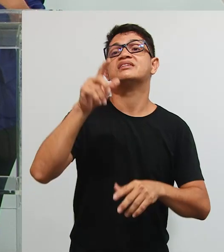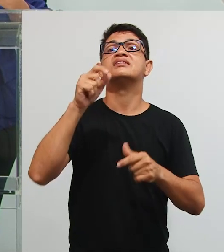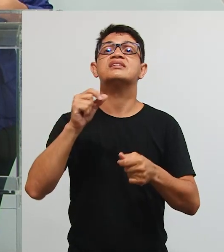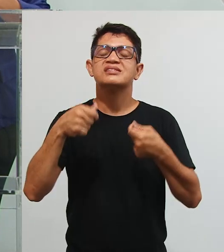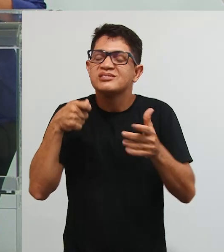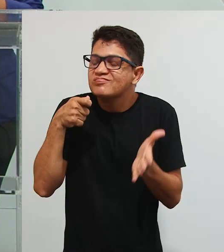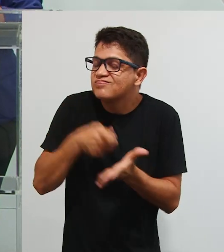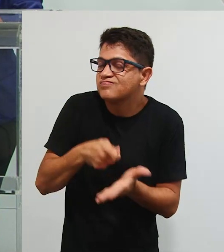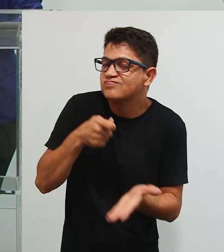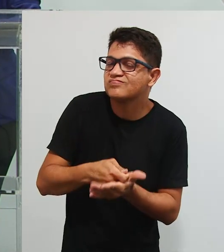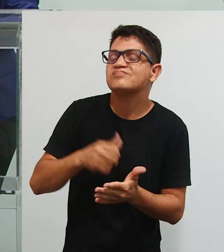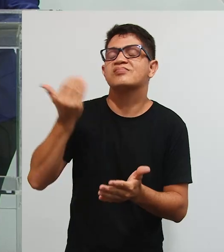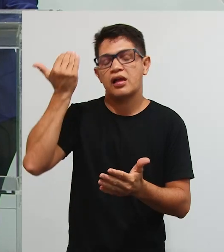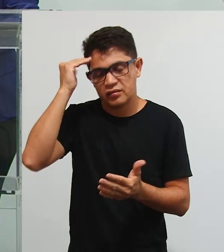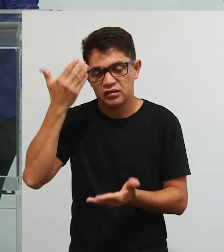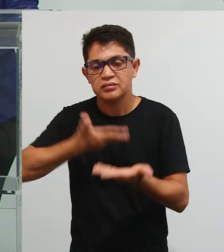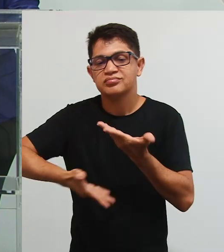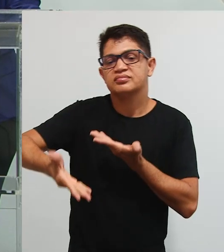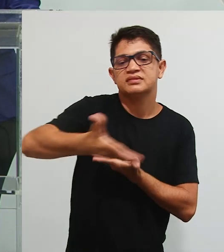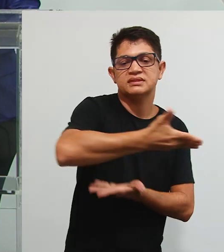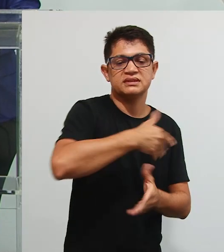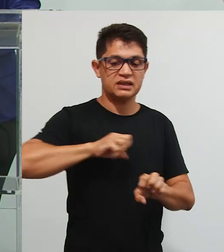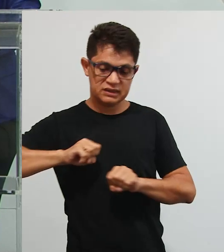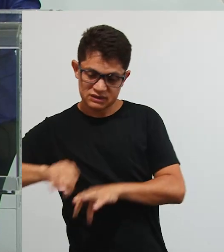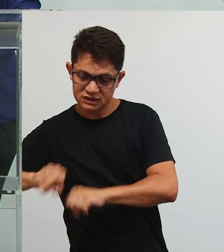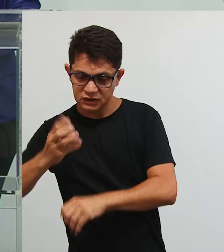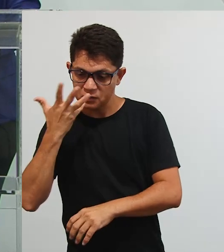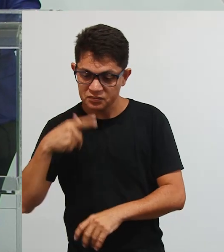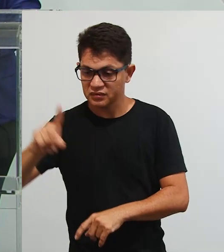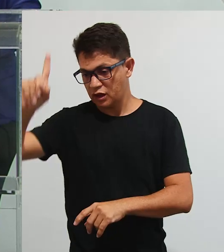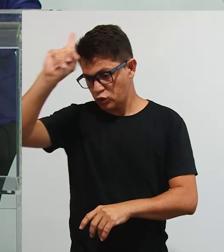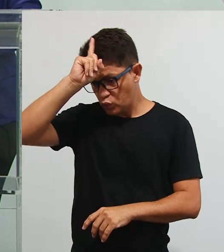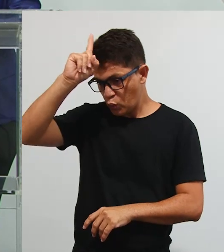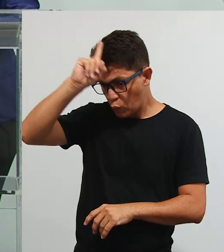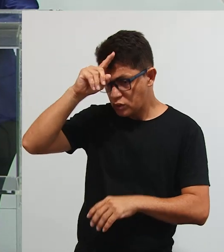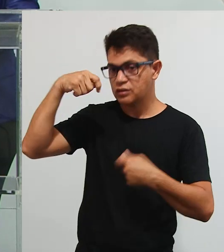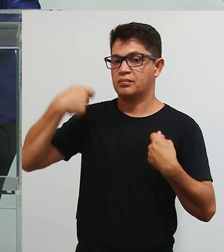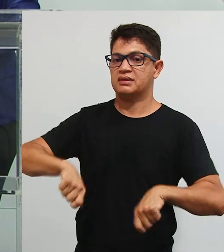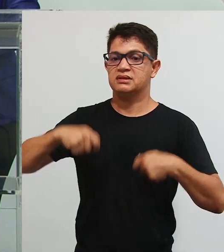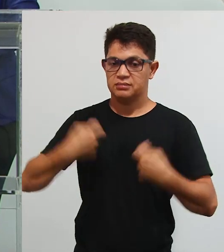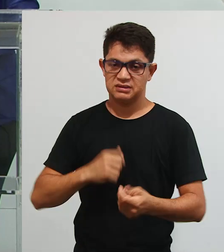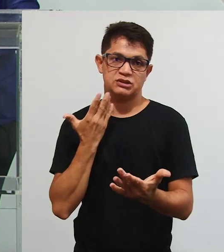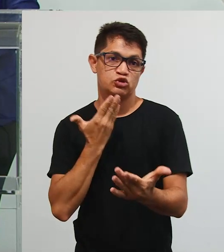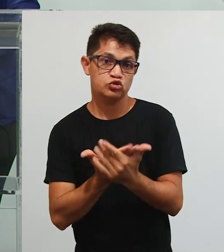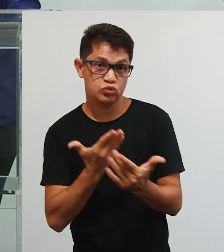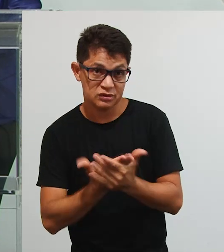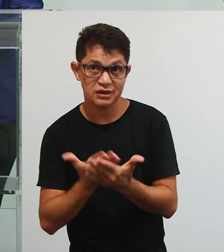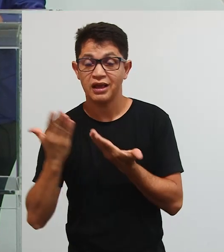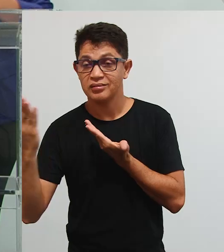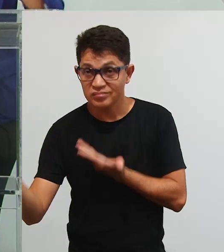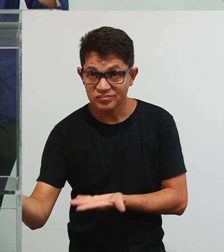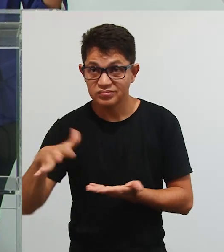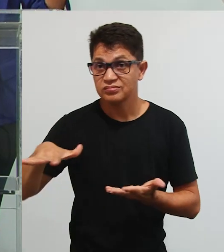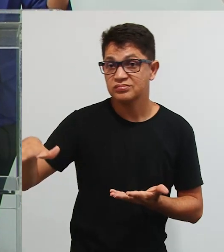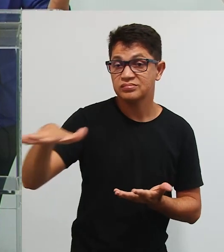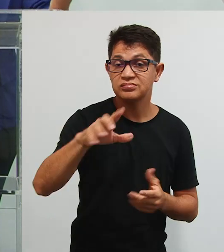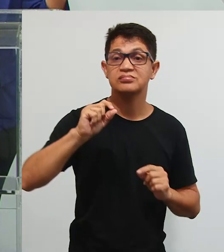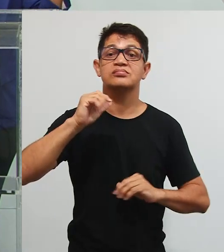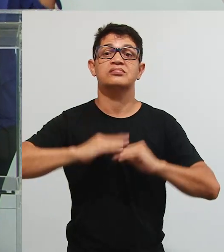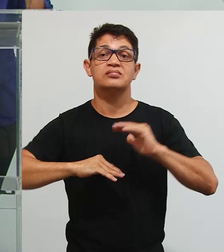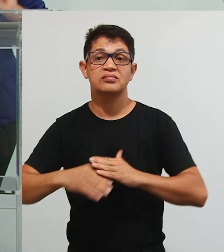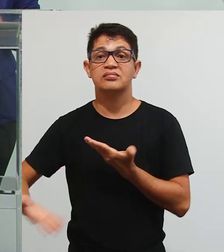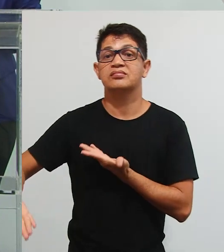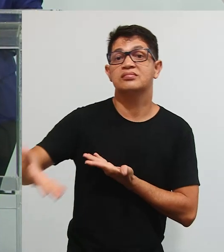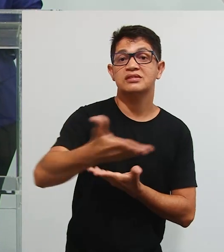nós temos a obrigação de atender essas crianças, esses jovens que precisam estudar. Então, também temos